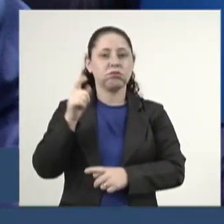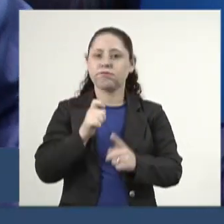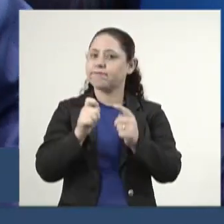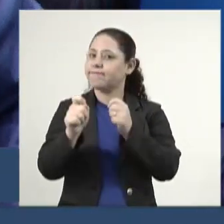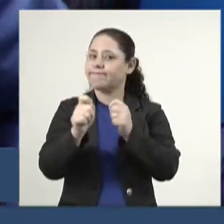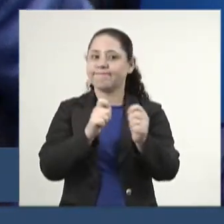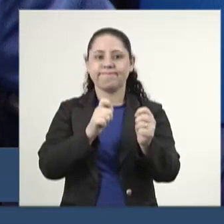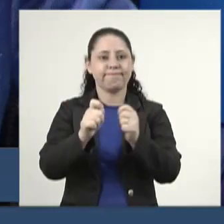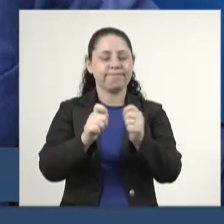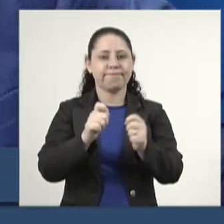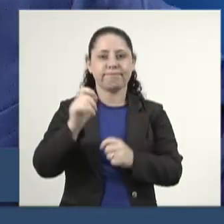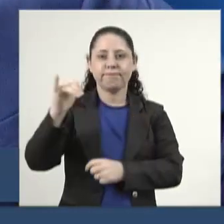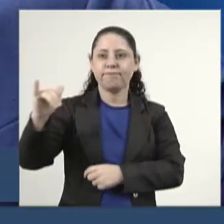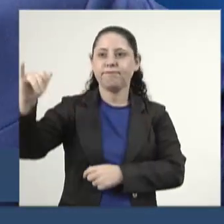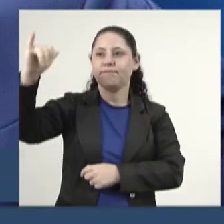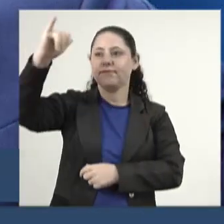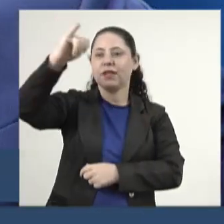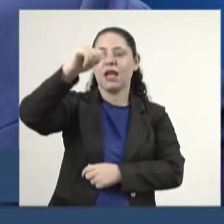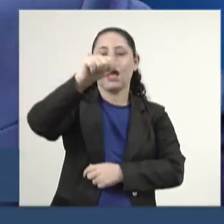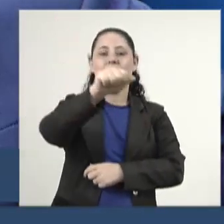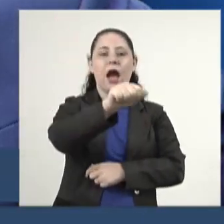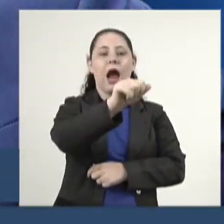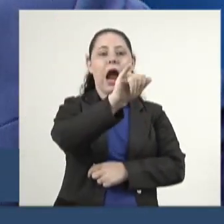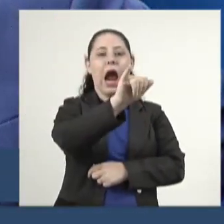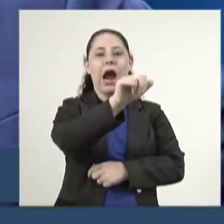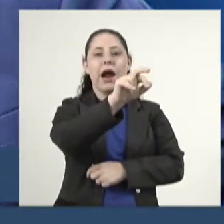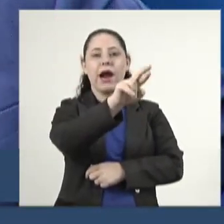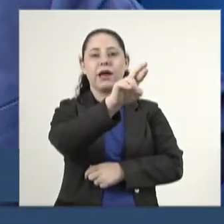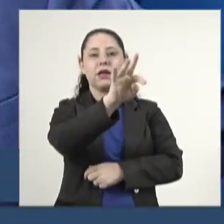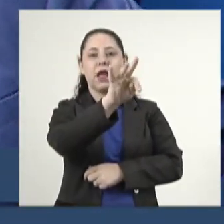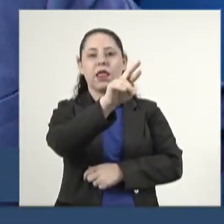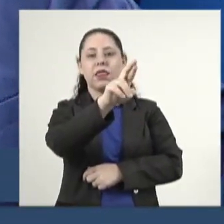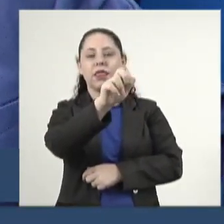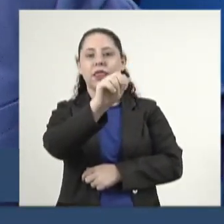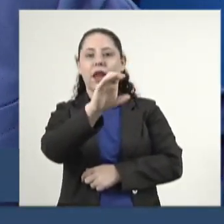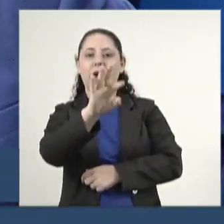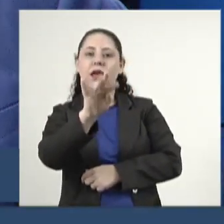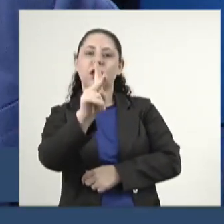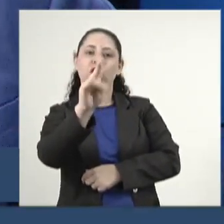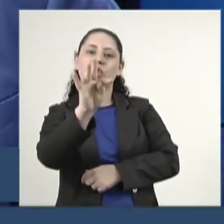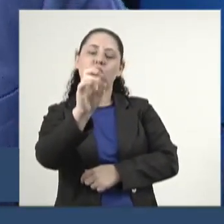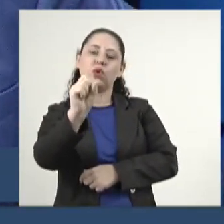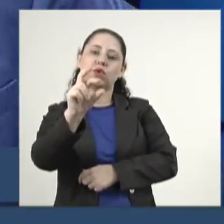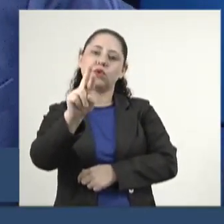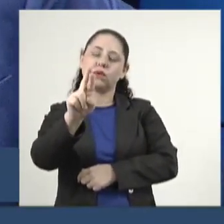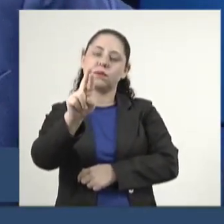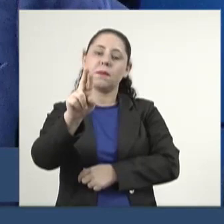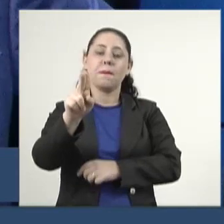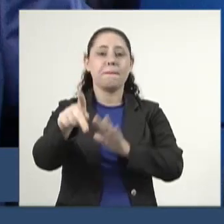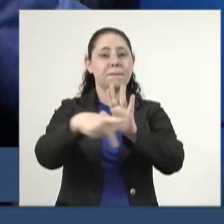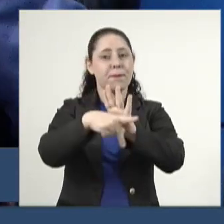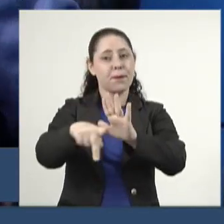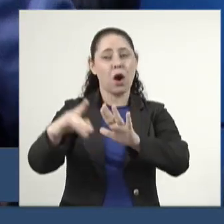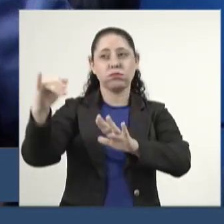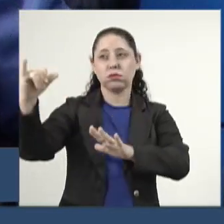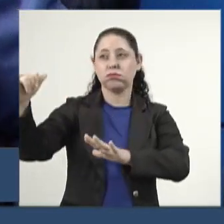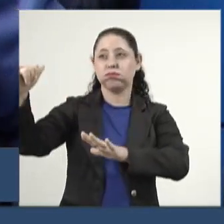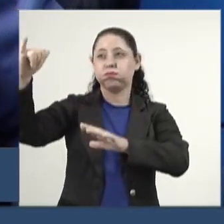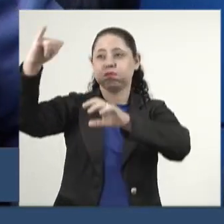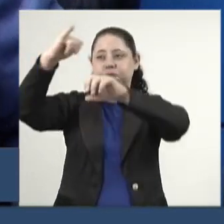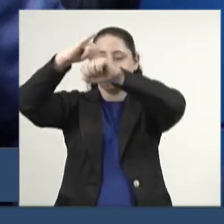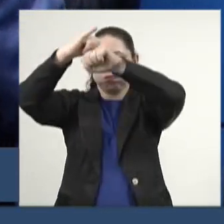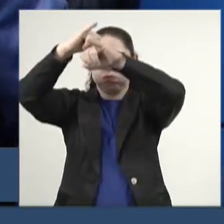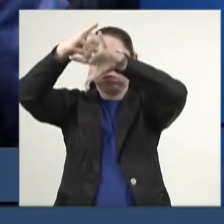que é 2 Air Tractor, né, deputado Paulo, que entende de aviação, que são aviões próprios para fazer esse tipo de combate, e o investimento